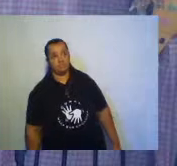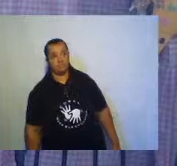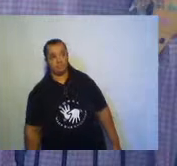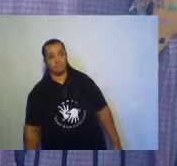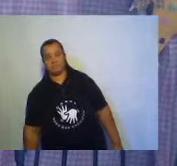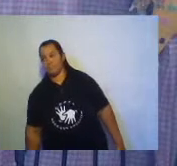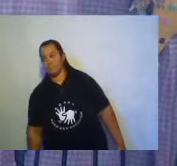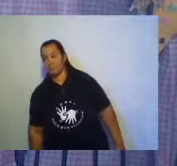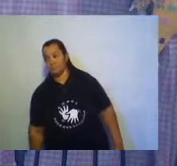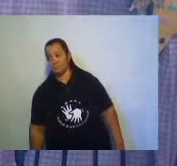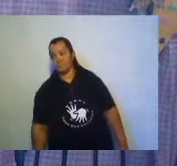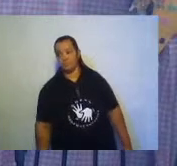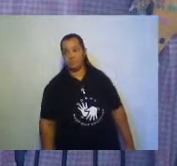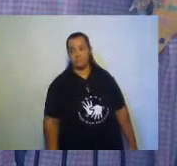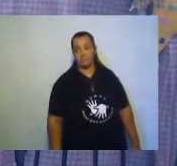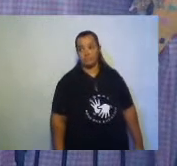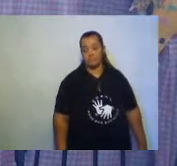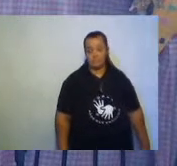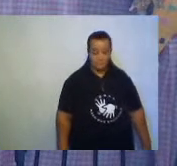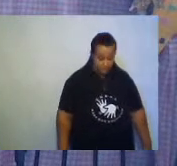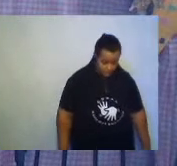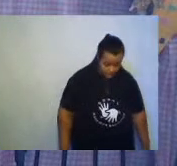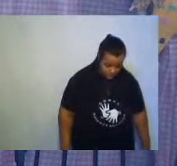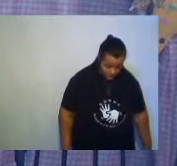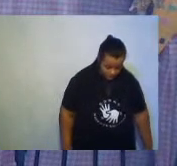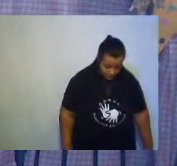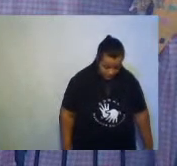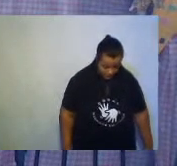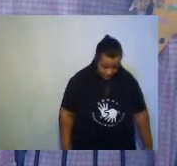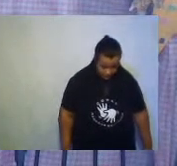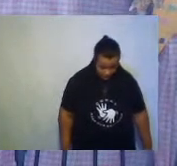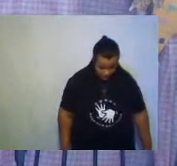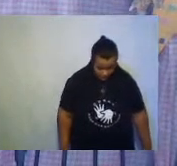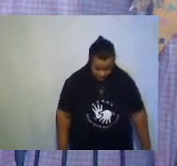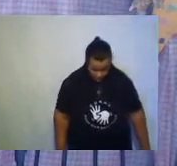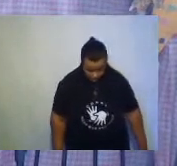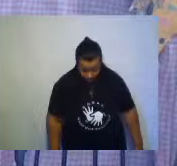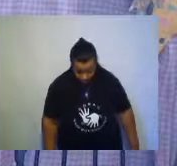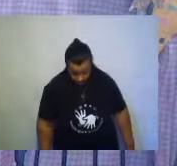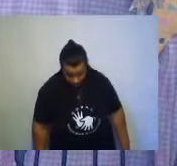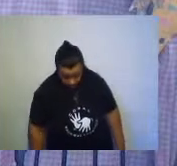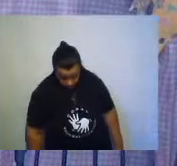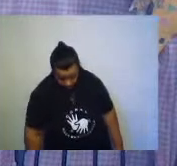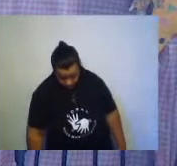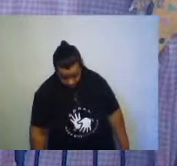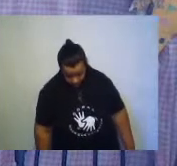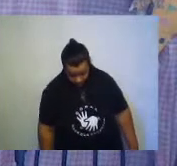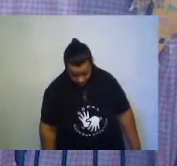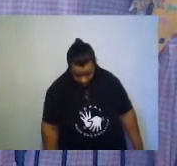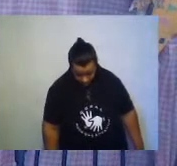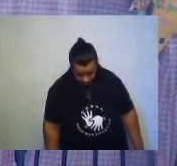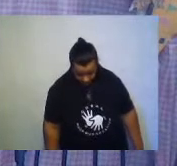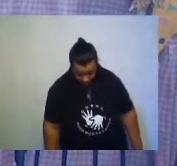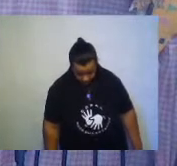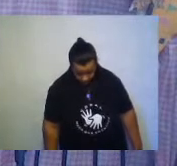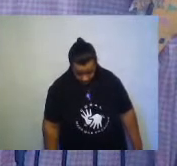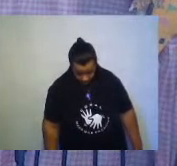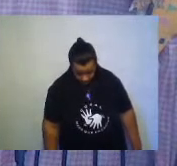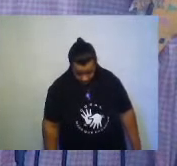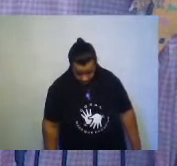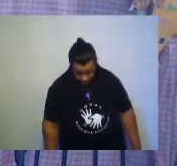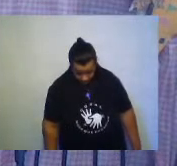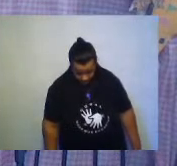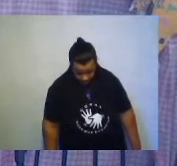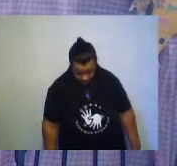aos parceiros aí, o Spark Live, Spark Som, né? Isso. O Vinícius, o Felipe, Renan, Digo Lima, Magno, essa galera aí que tá